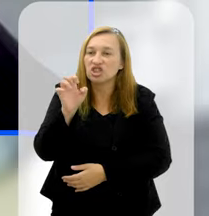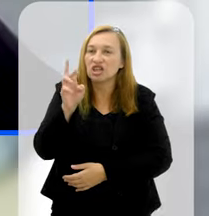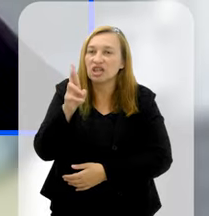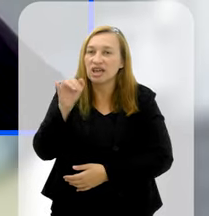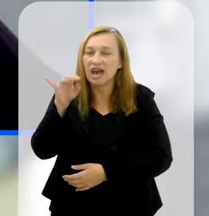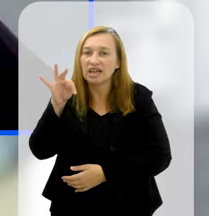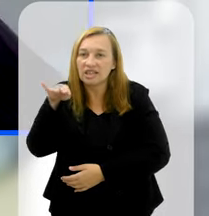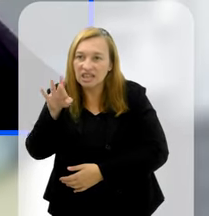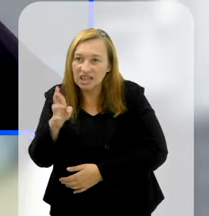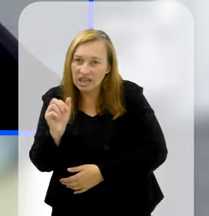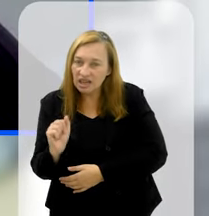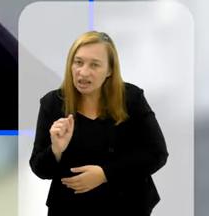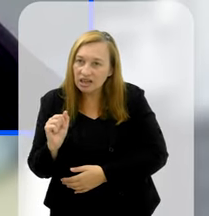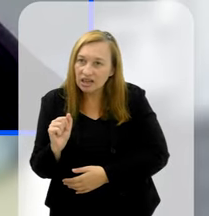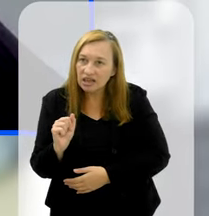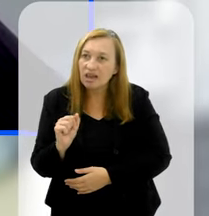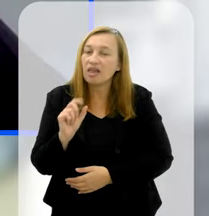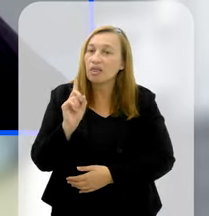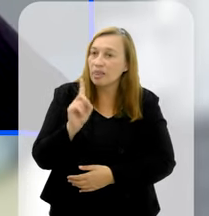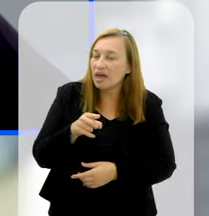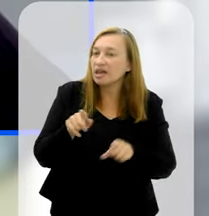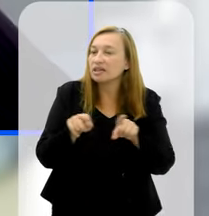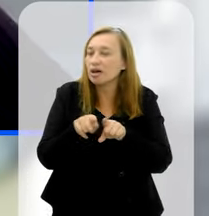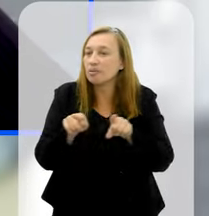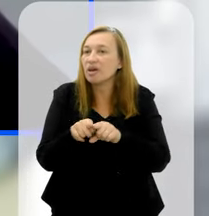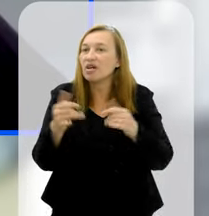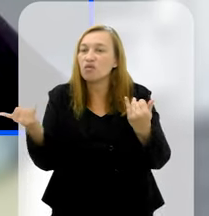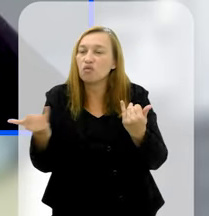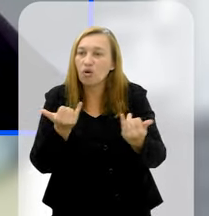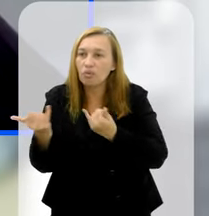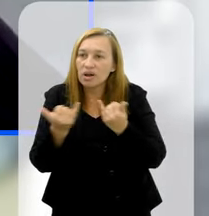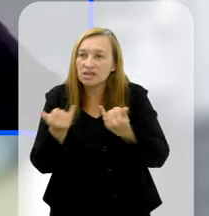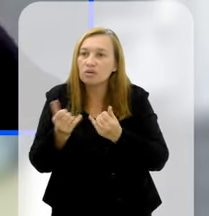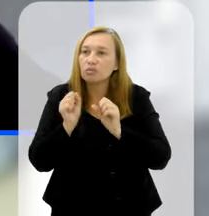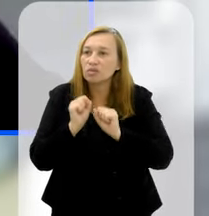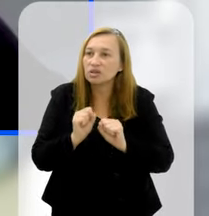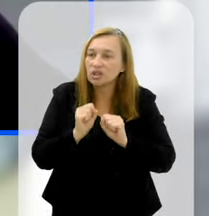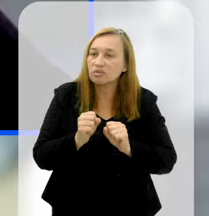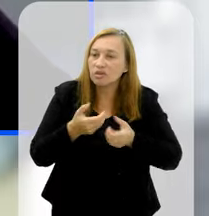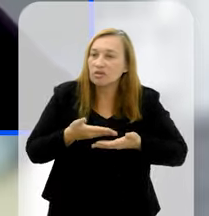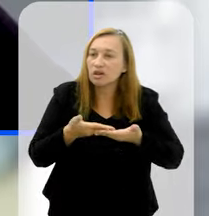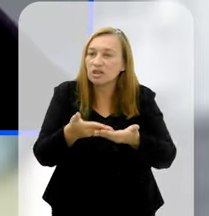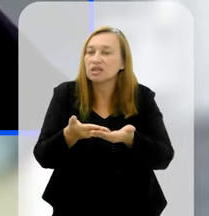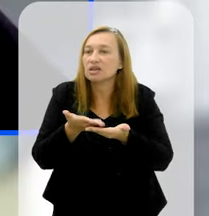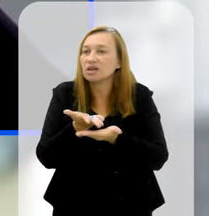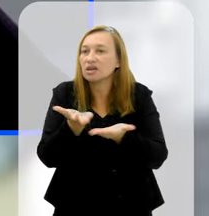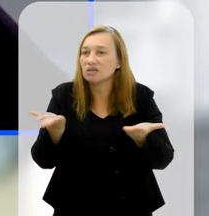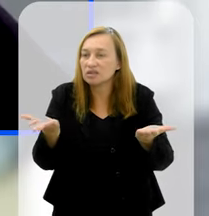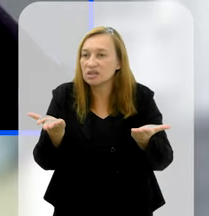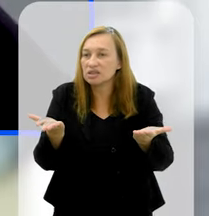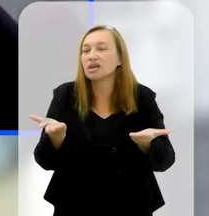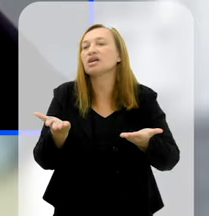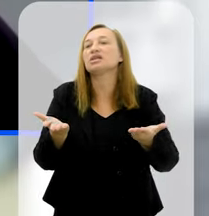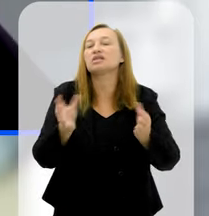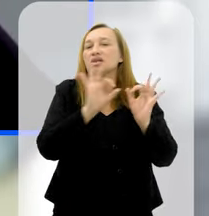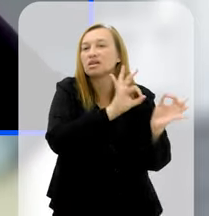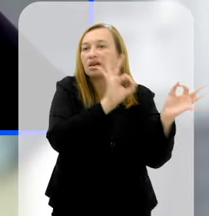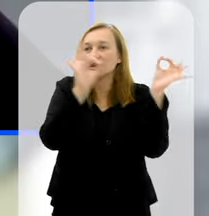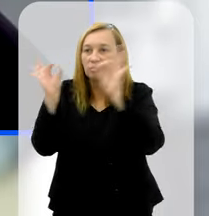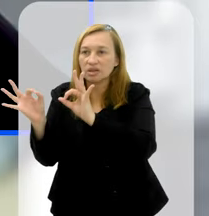geriatria e gerontologia. É essa também uma informação que nós podemos passar para os nossos